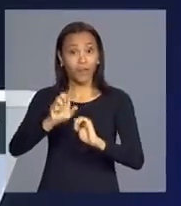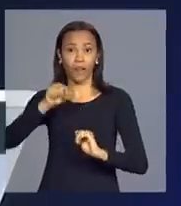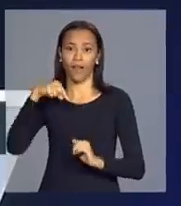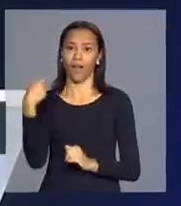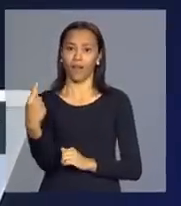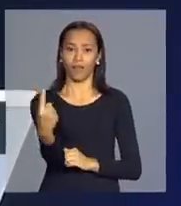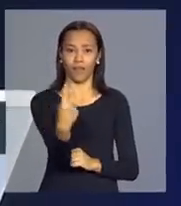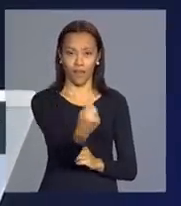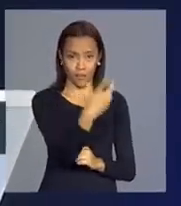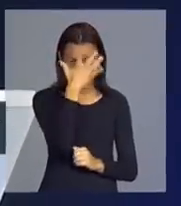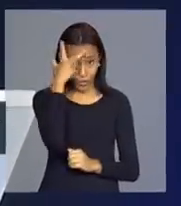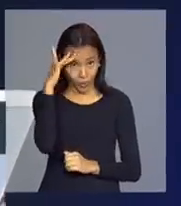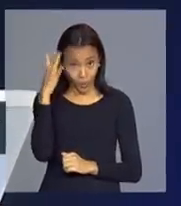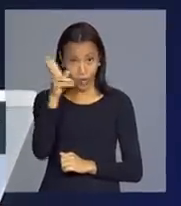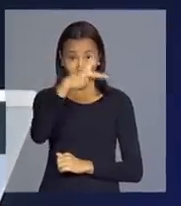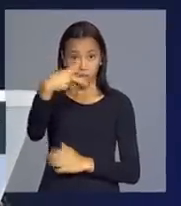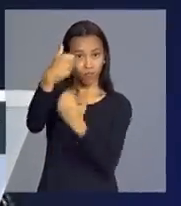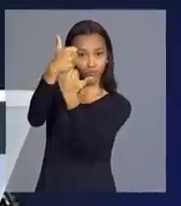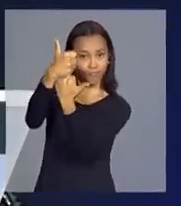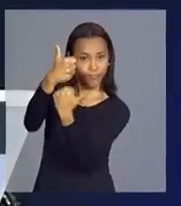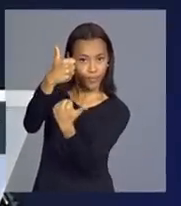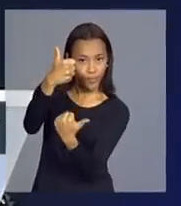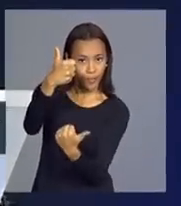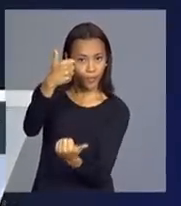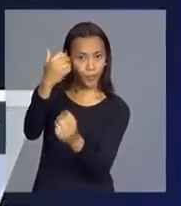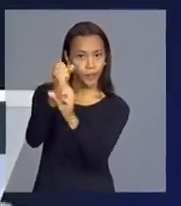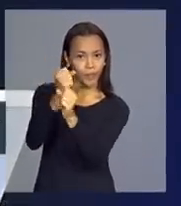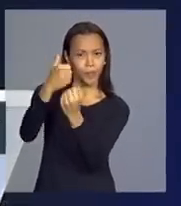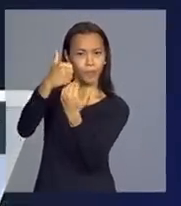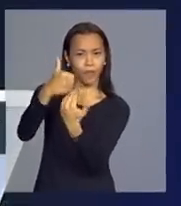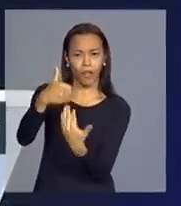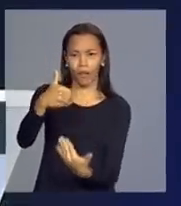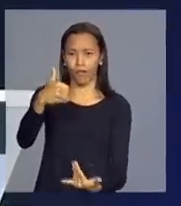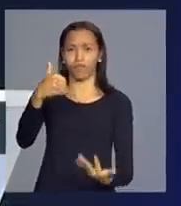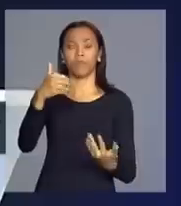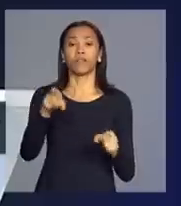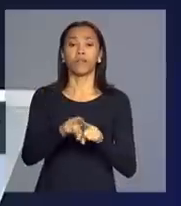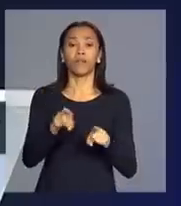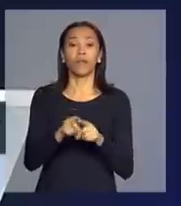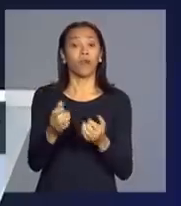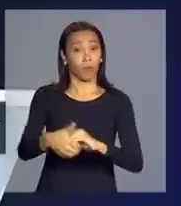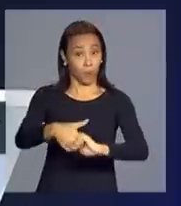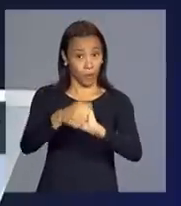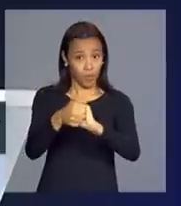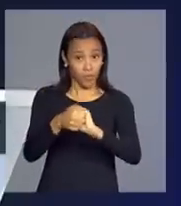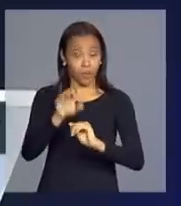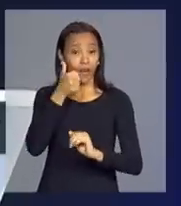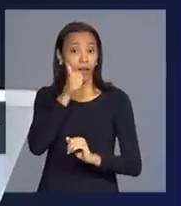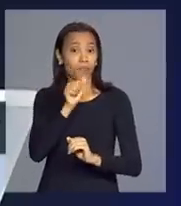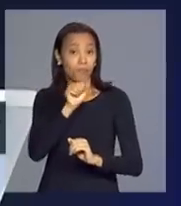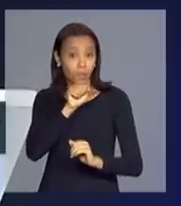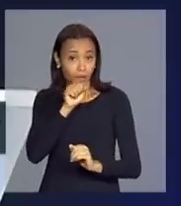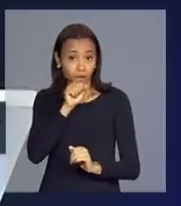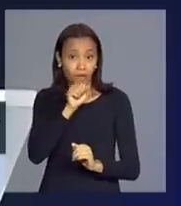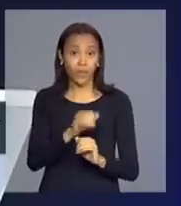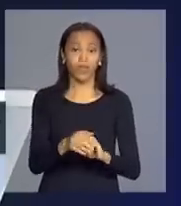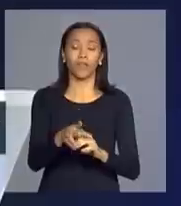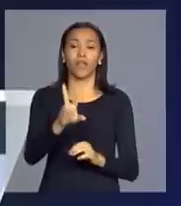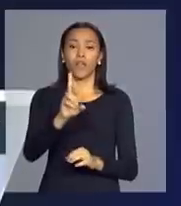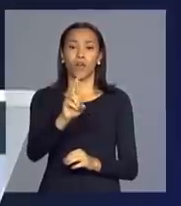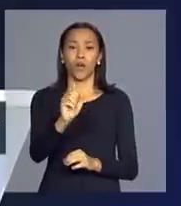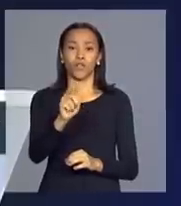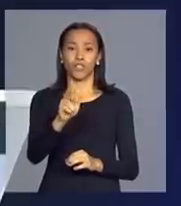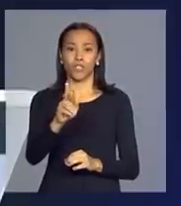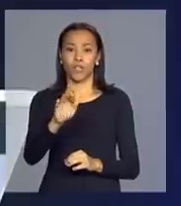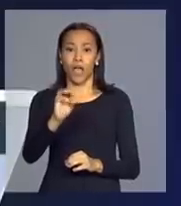dos empossados hoje. Queria cumprimentar também a mãe, senhora Rogéria Amato, e a